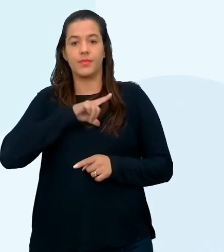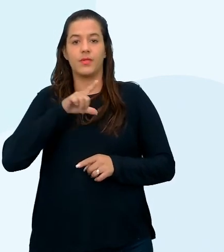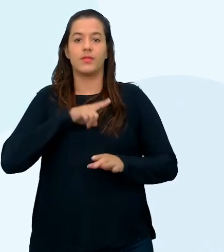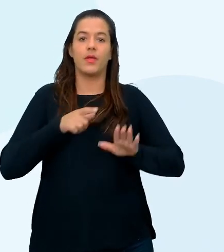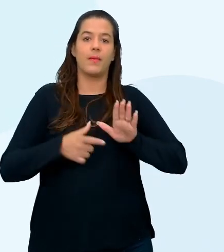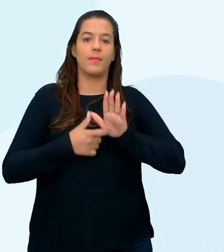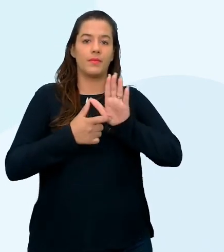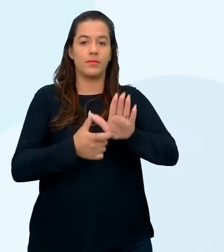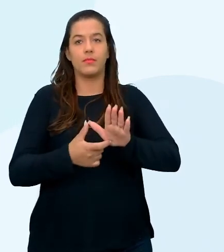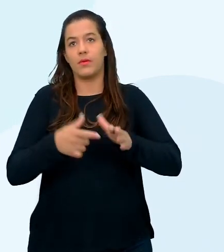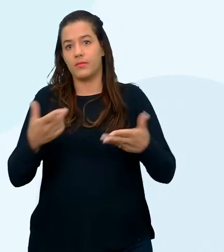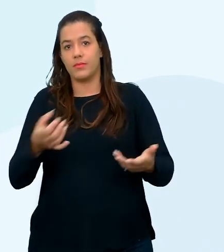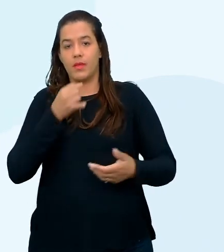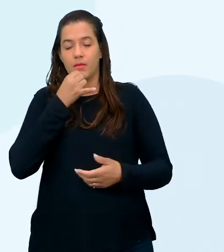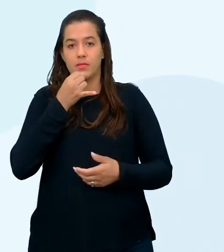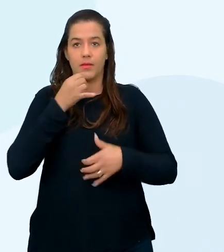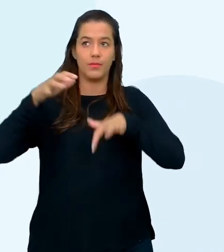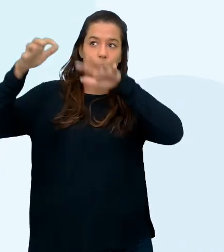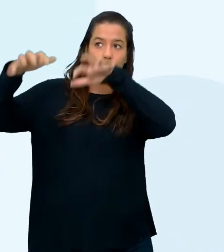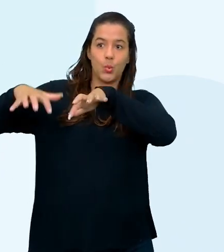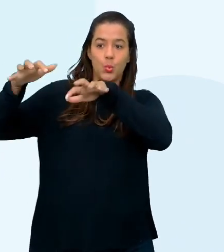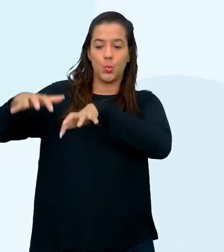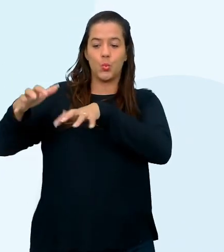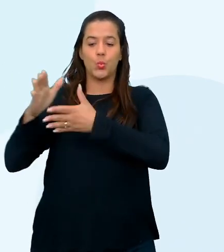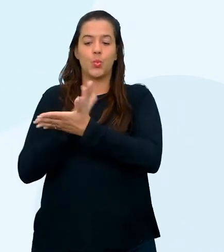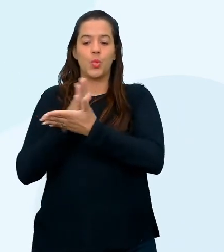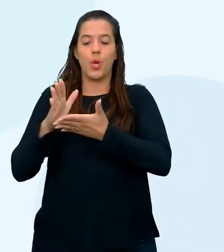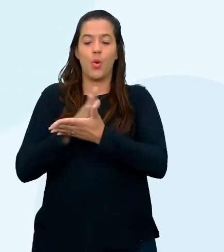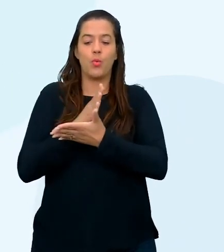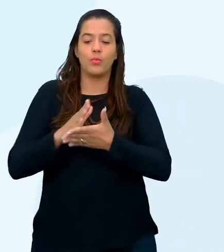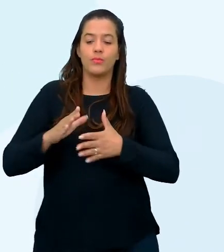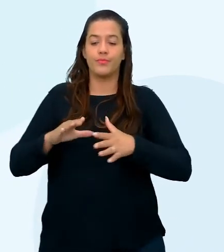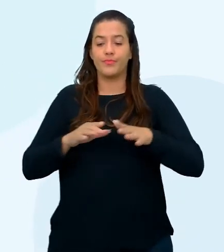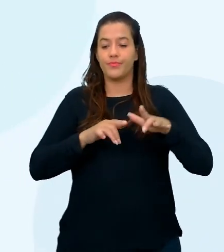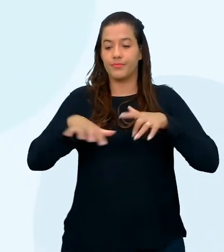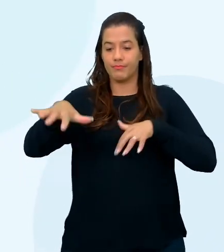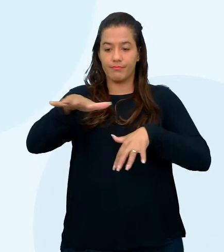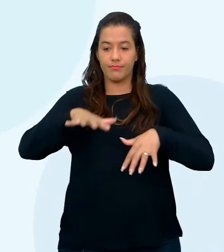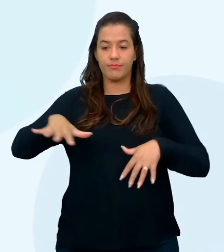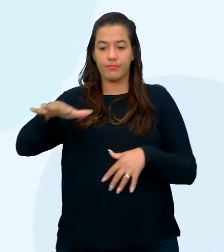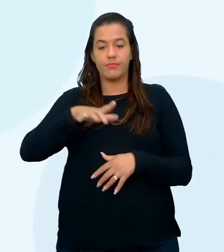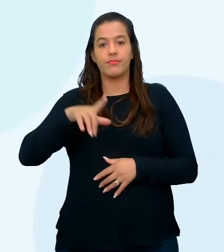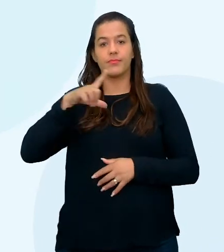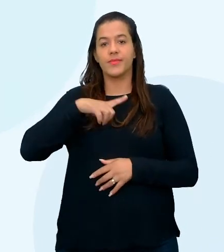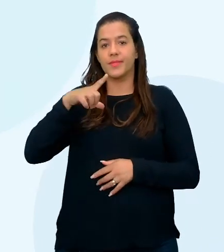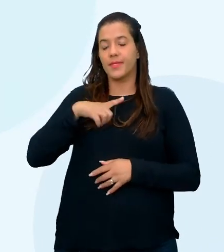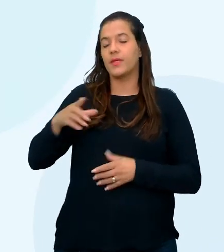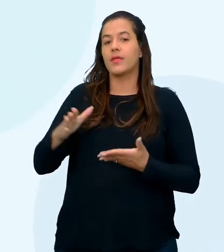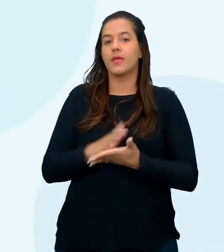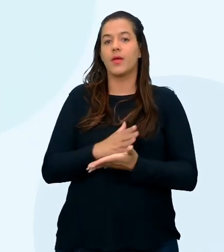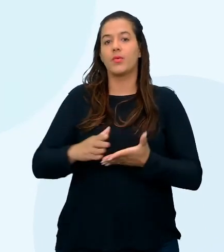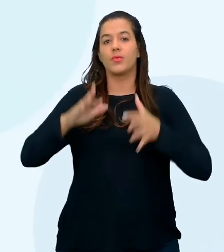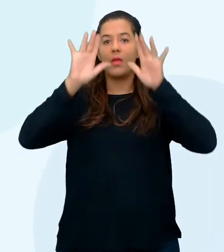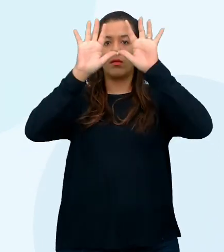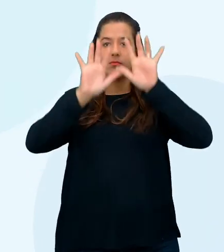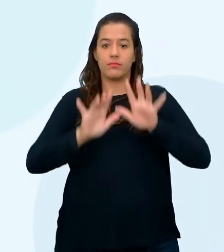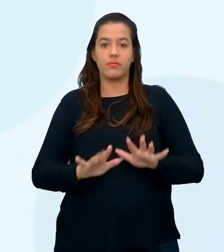forma de chuva, né? Em algumas regiões dos hemisférios, nós podemos ter a precipitação na forma de